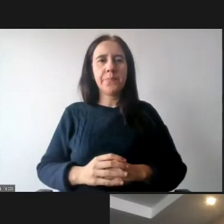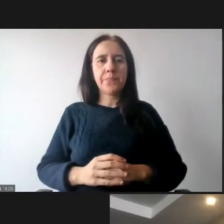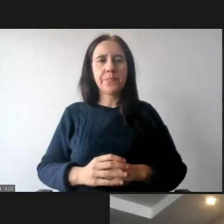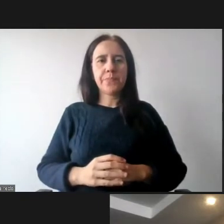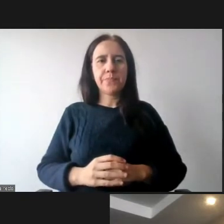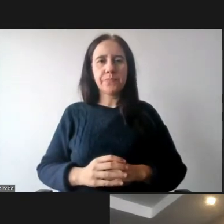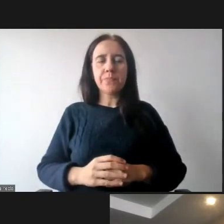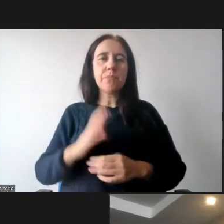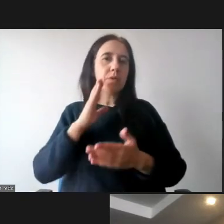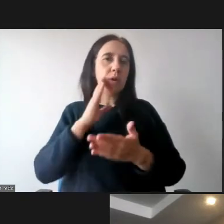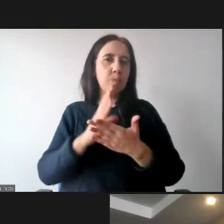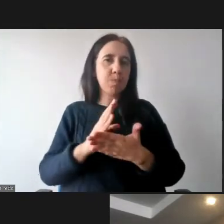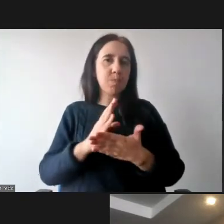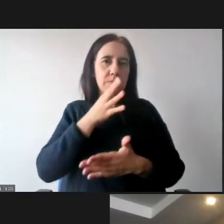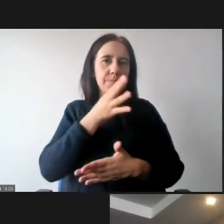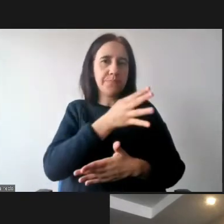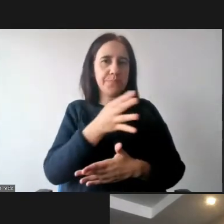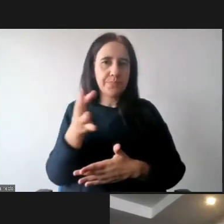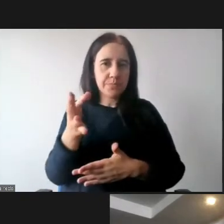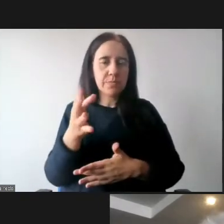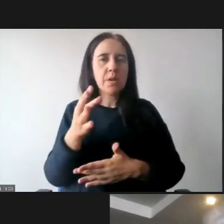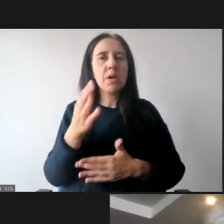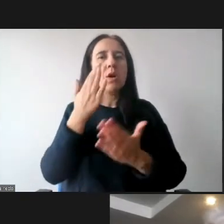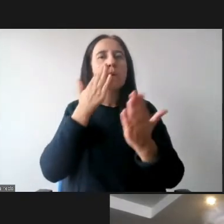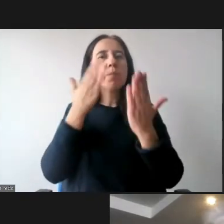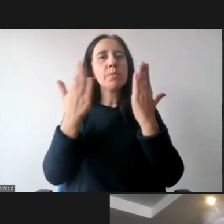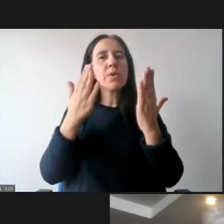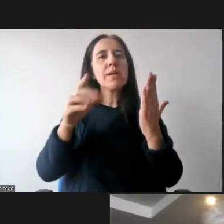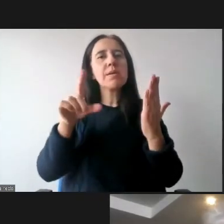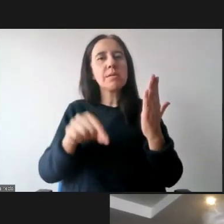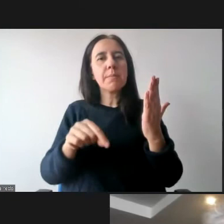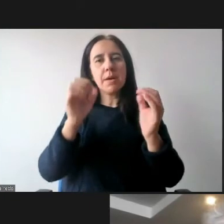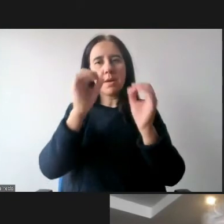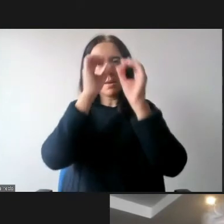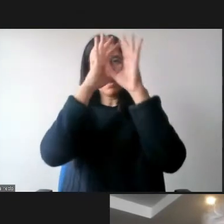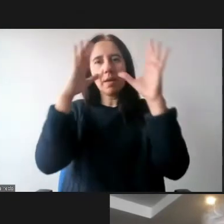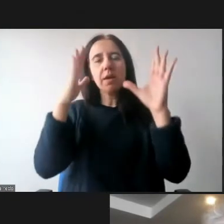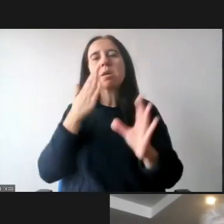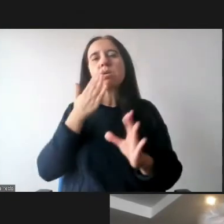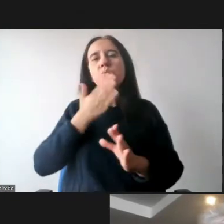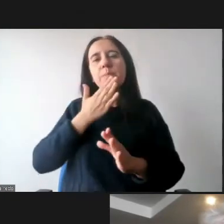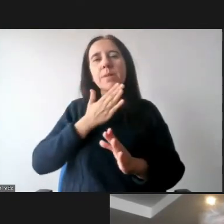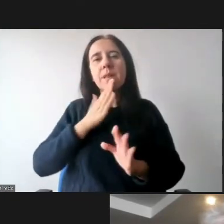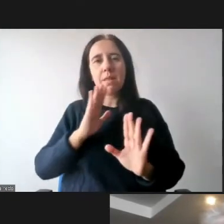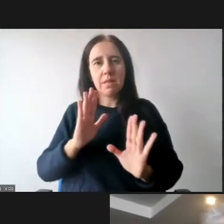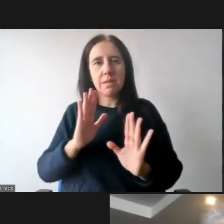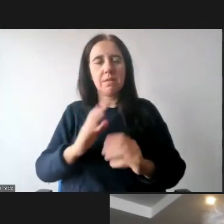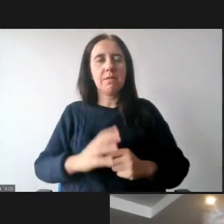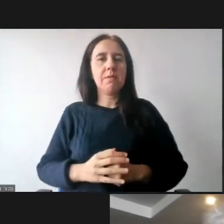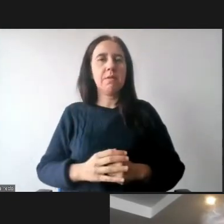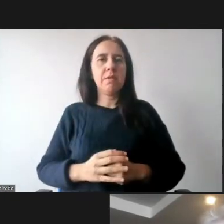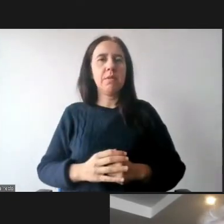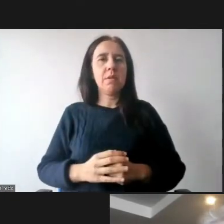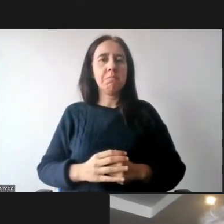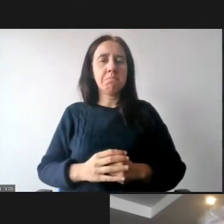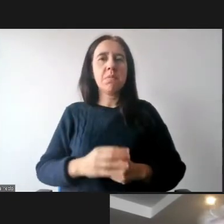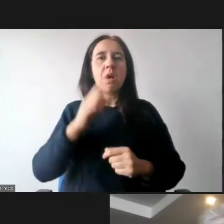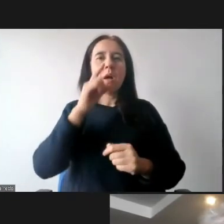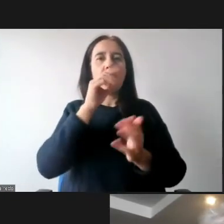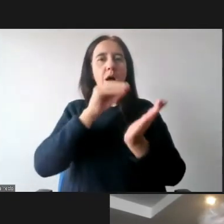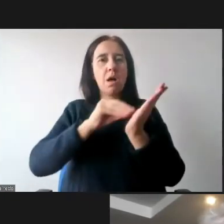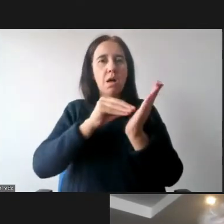Por fim, a proporcionalidade surge muitas vezes também associada a uma ideia de razoabilidade. Para alguns